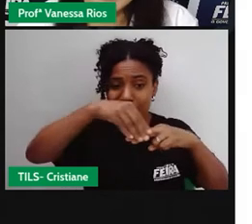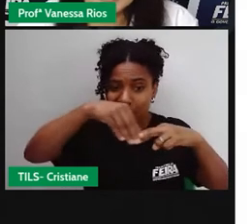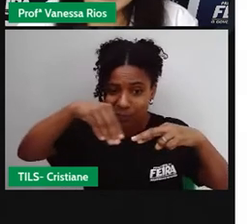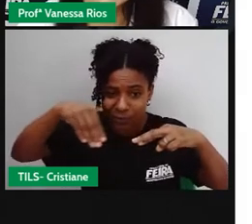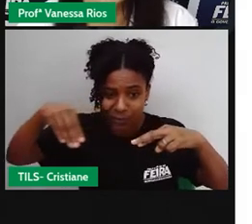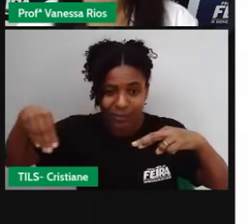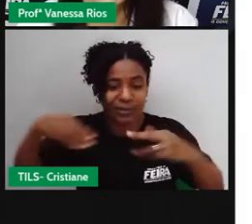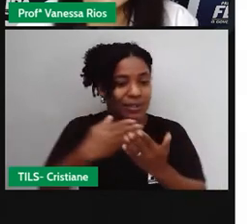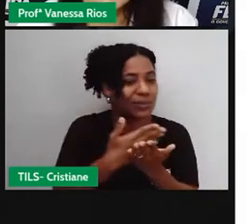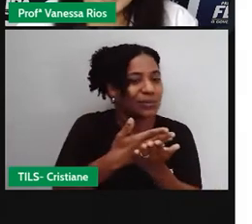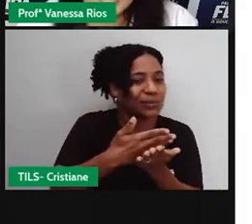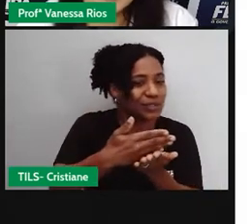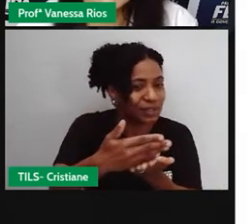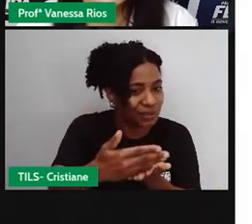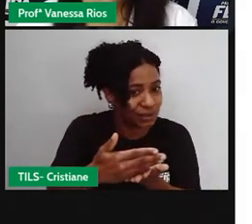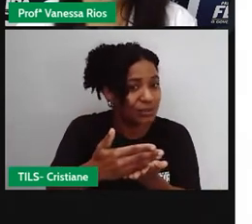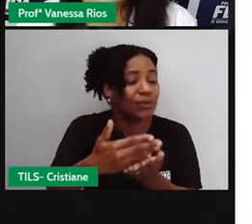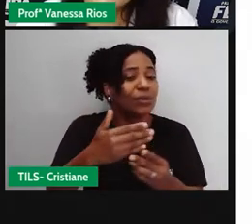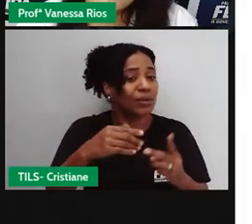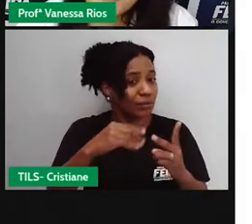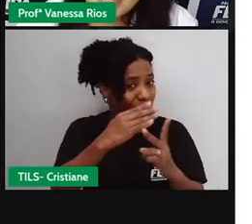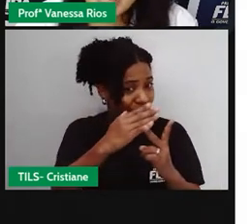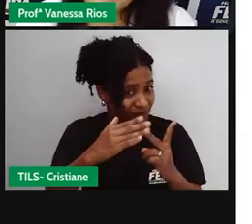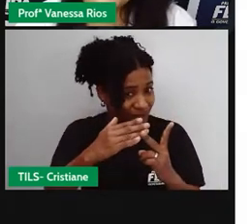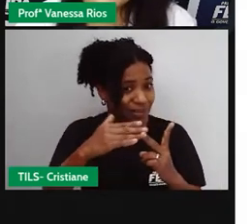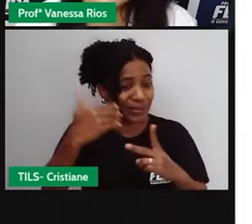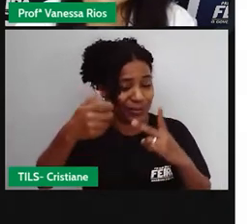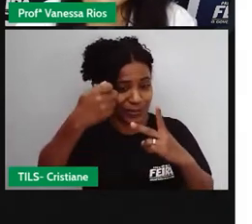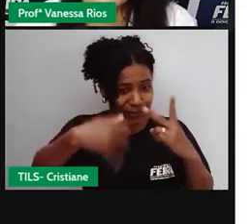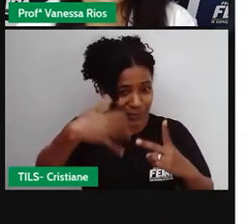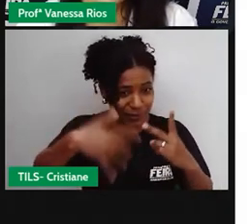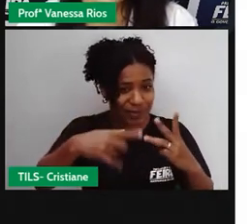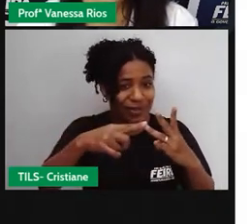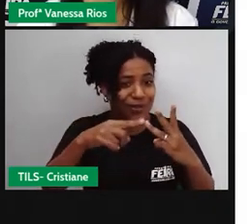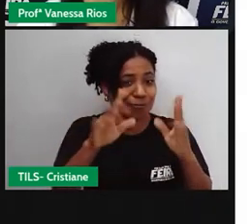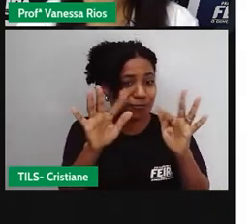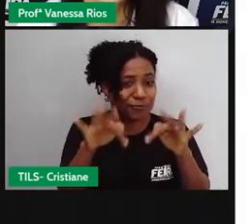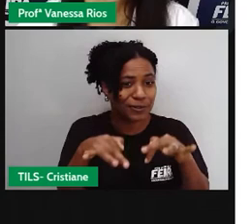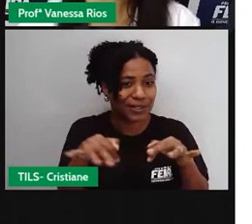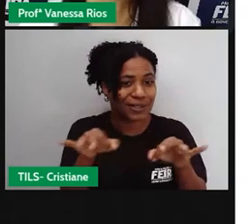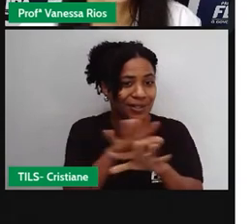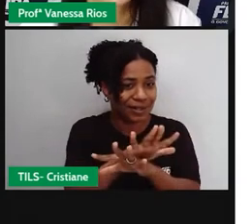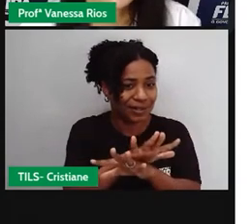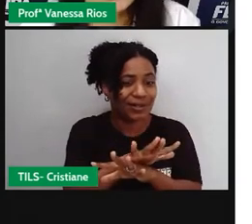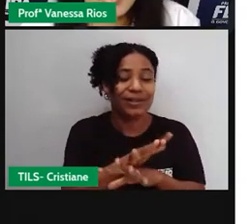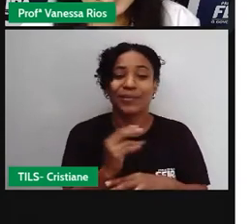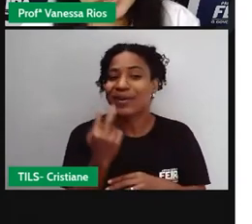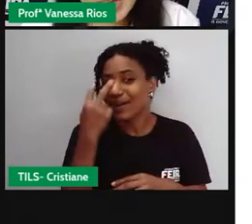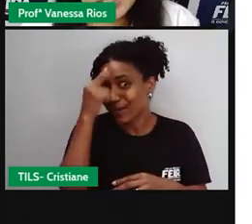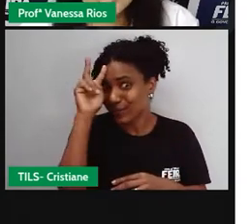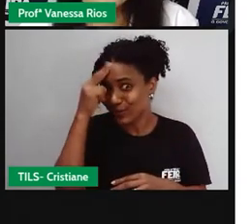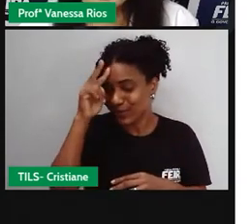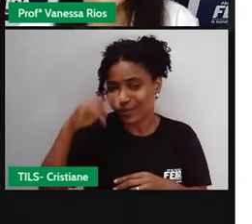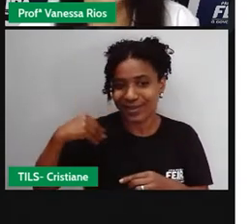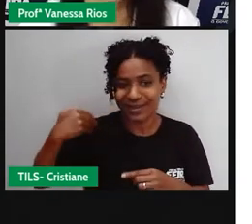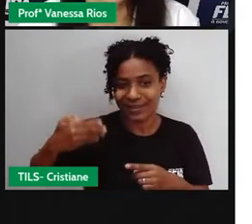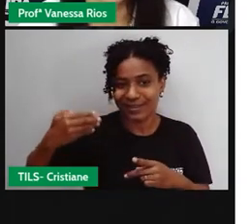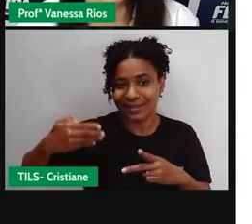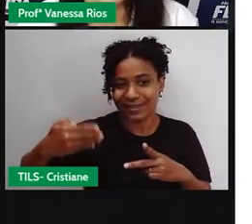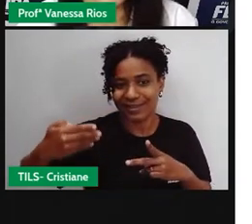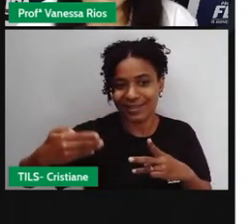um início, tem um meio e tem um final. Então, é uma história que vai sendo contada de